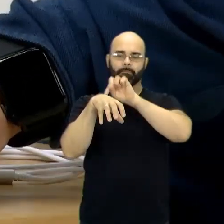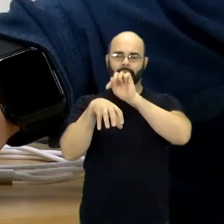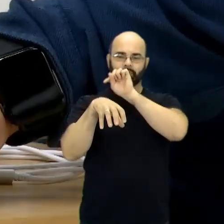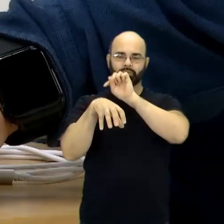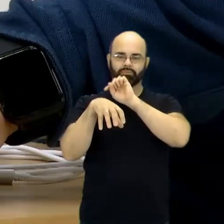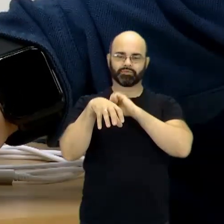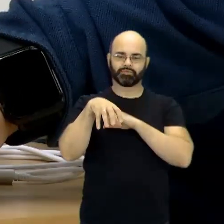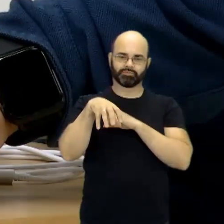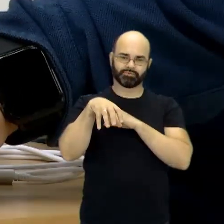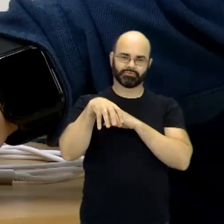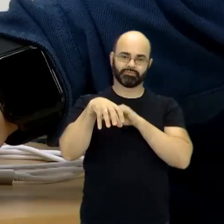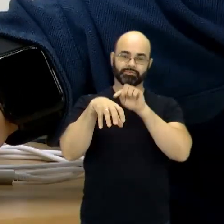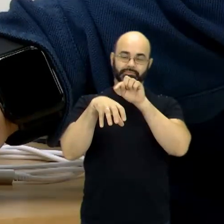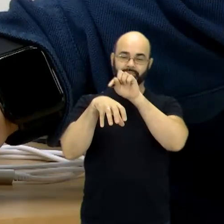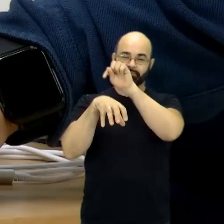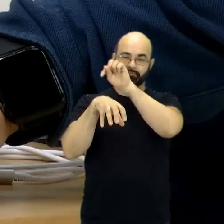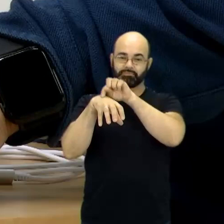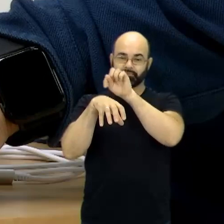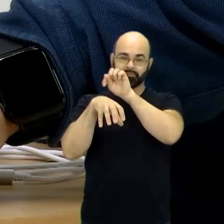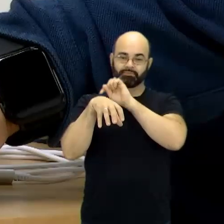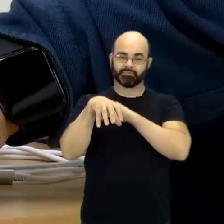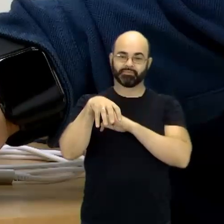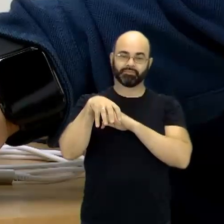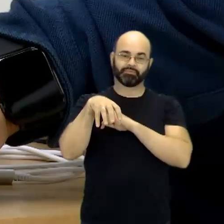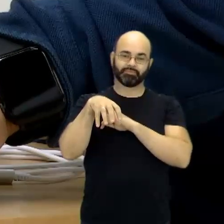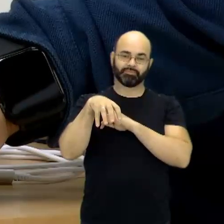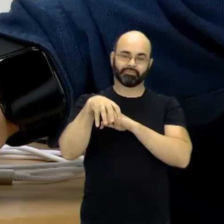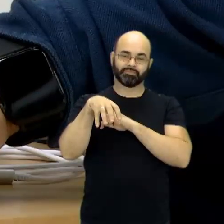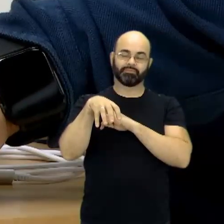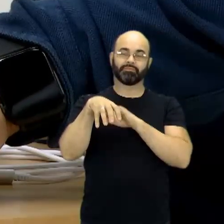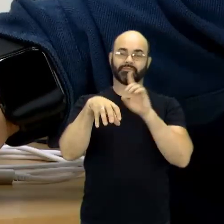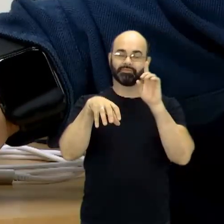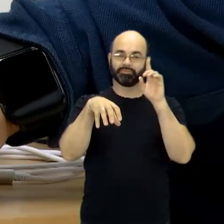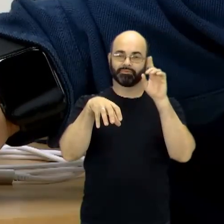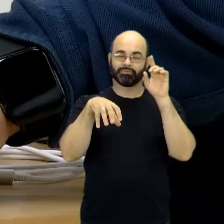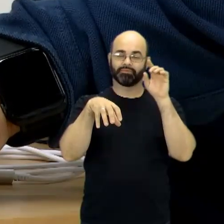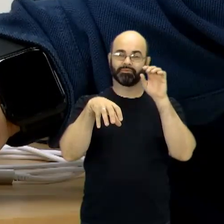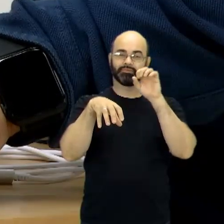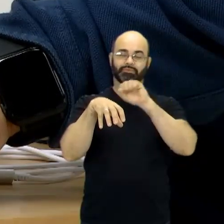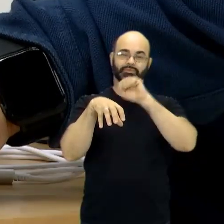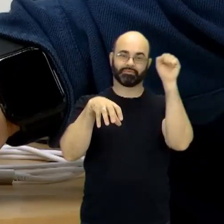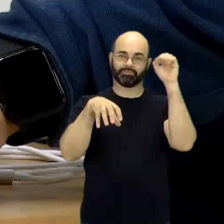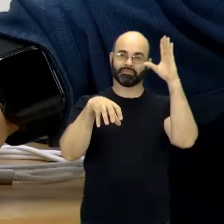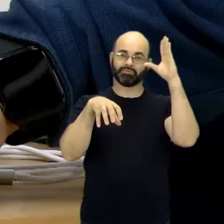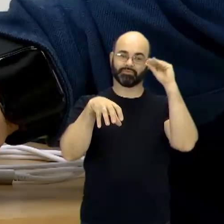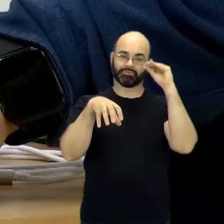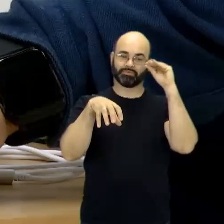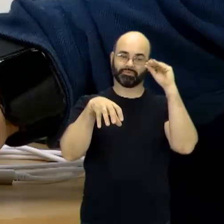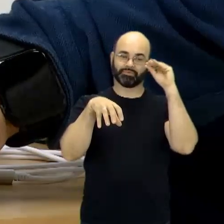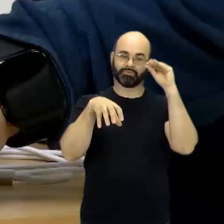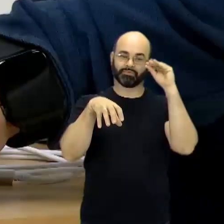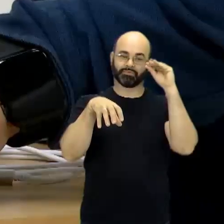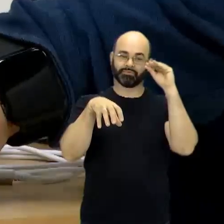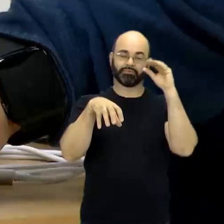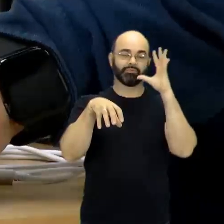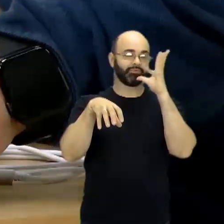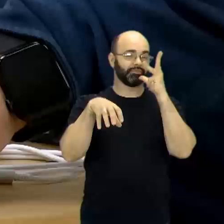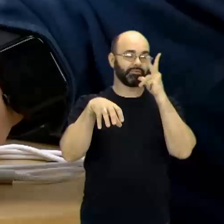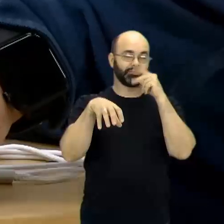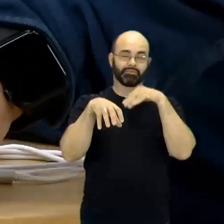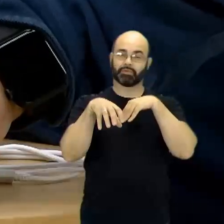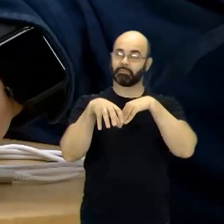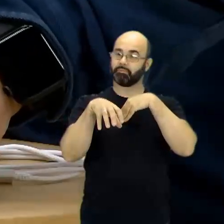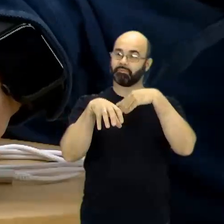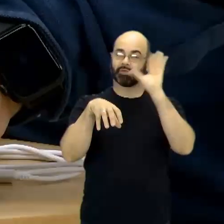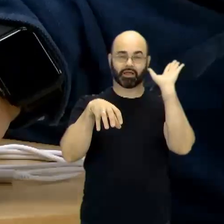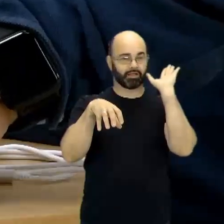série nesse ponto aqui ó e o dia e a noite eles têm uma duração muito maior e